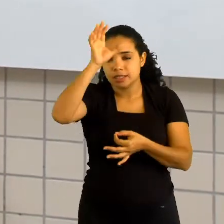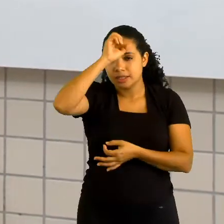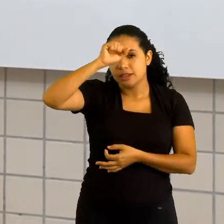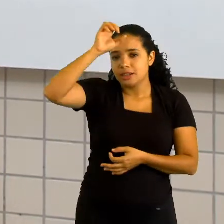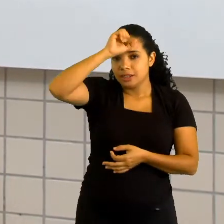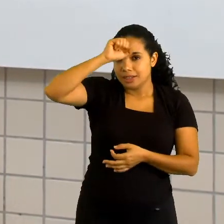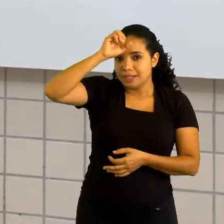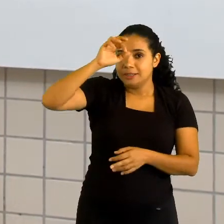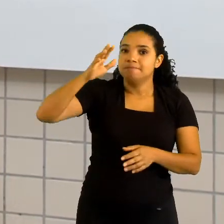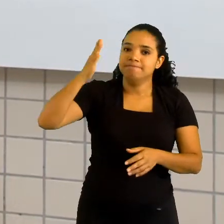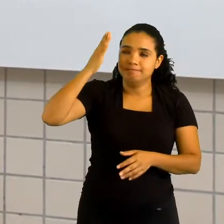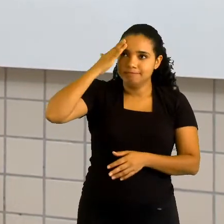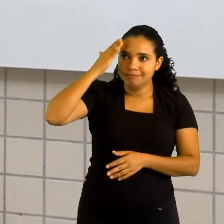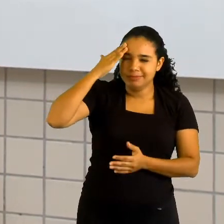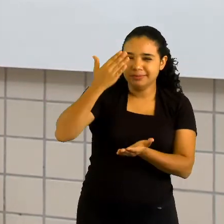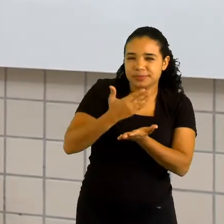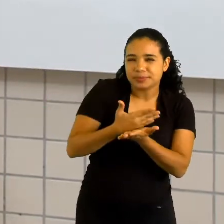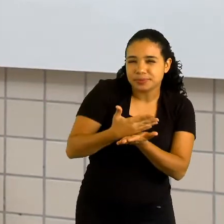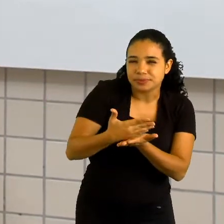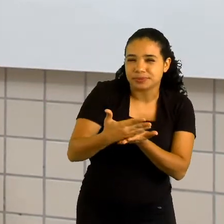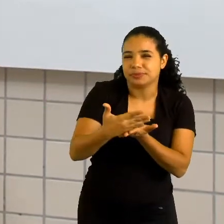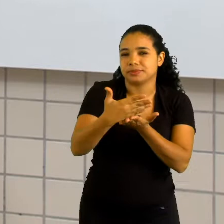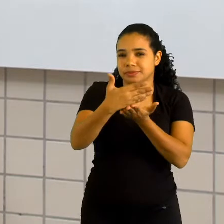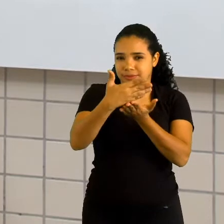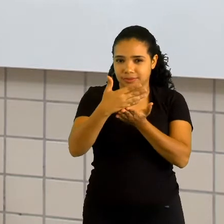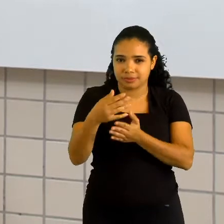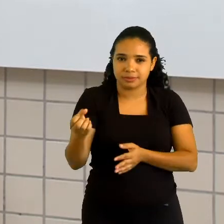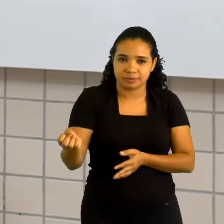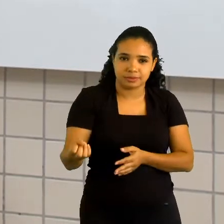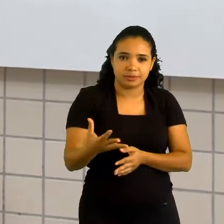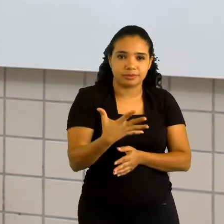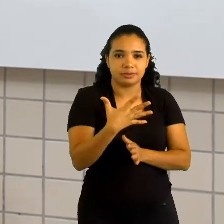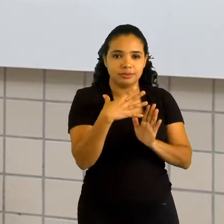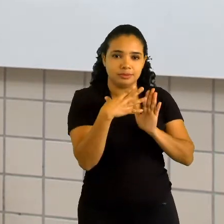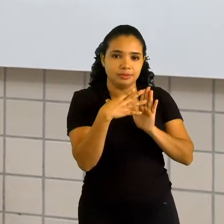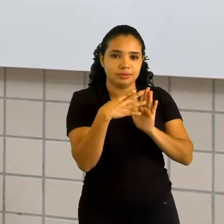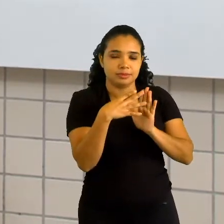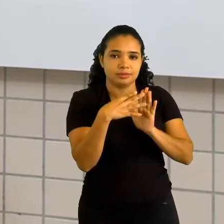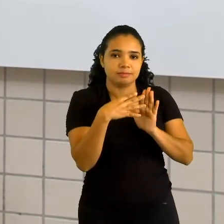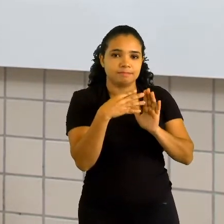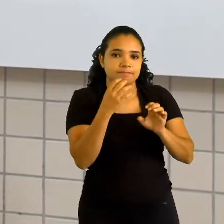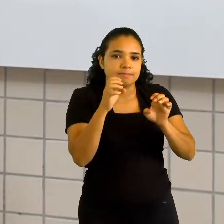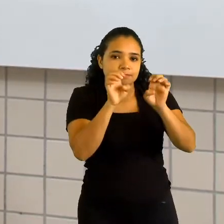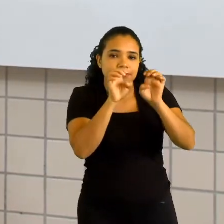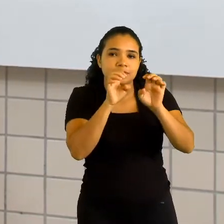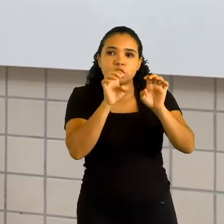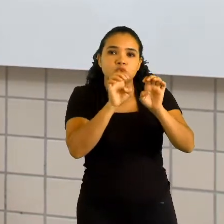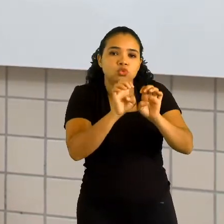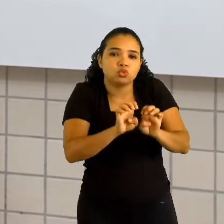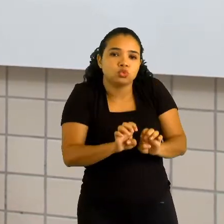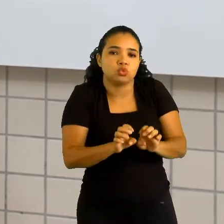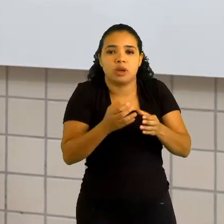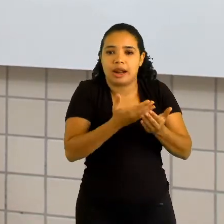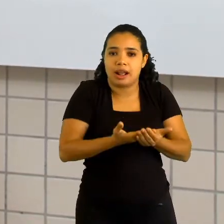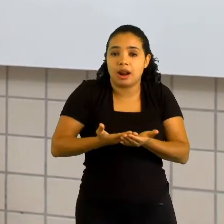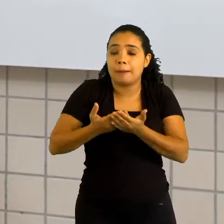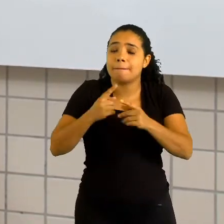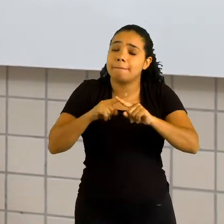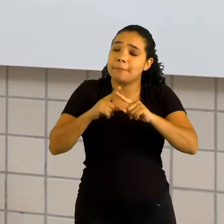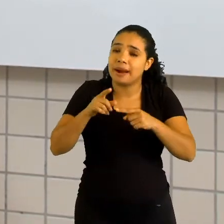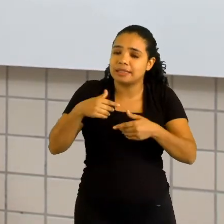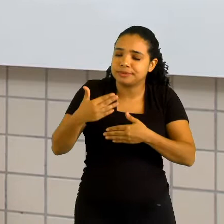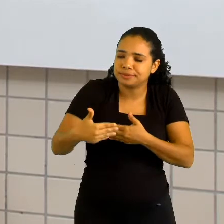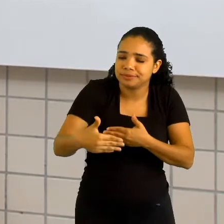Eu sei que a gente ainda está no comecinho desse novo modelo de aula, mas eu acho que com o passar do tempo a gente vai começar a se